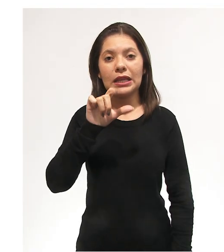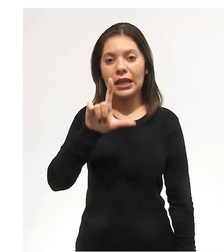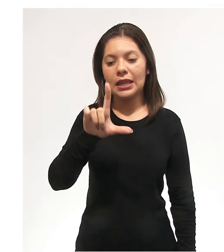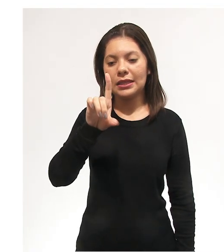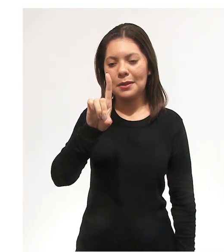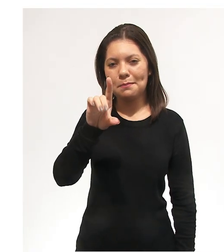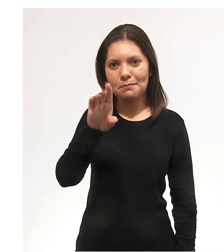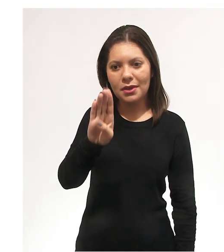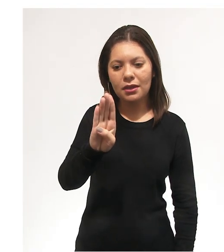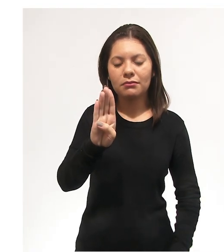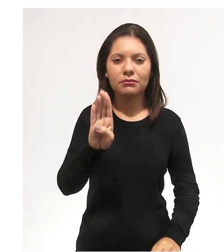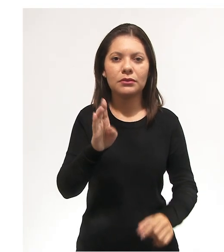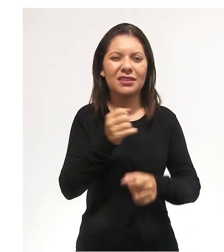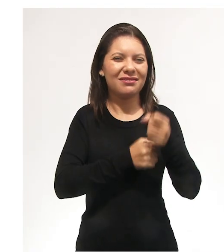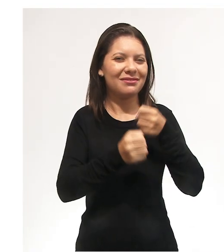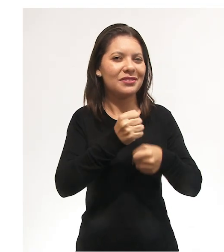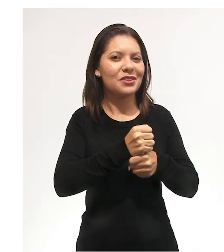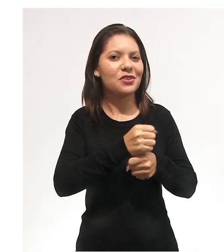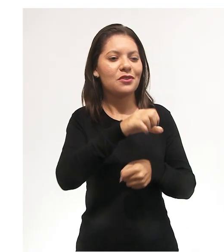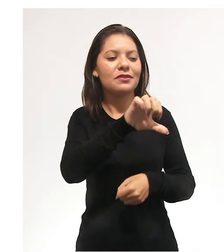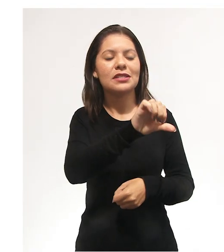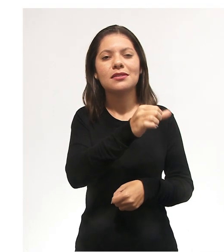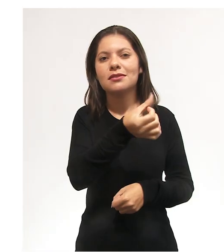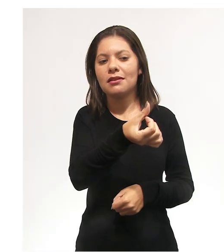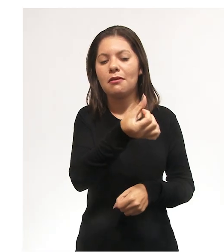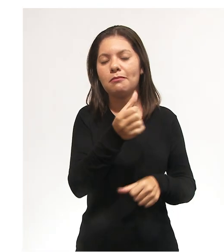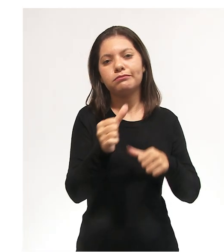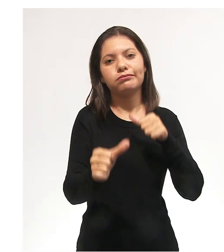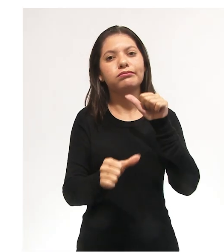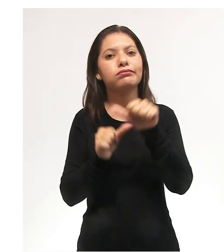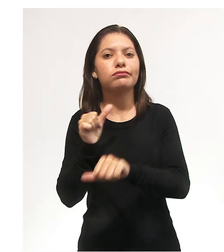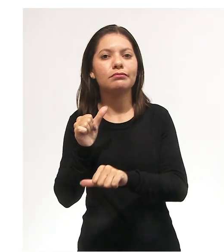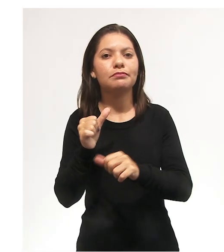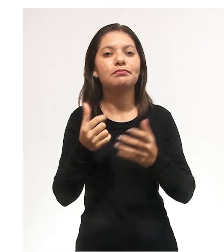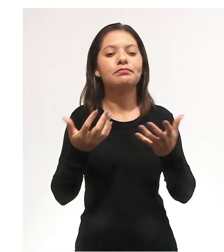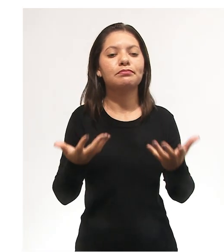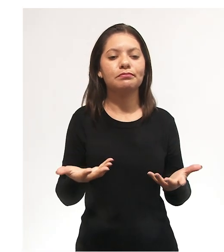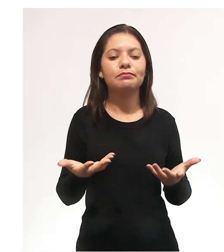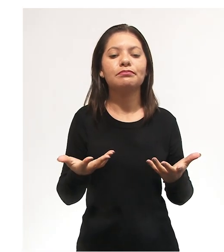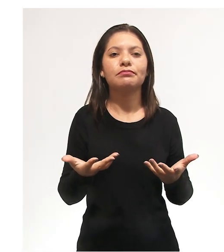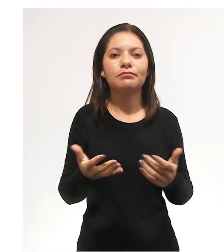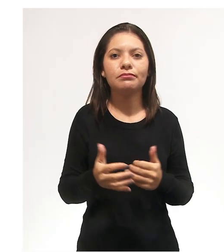de 1996, né? Então, baseada nesses